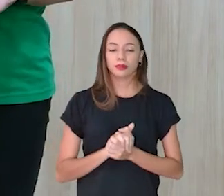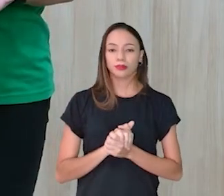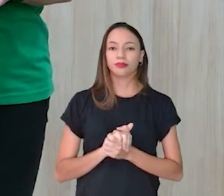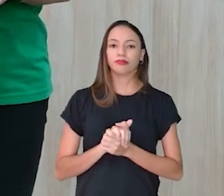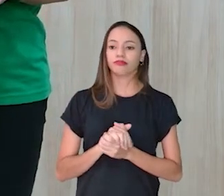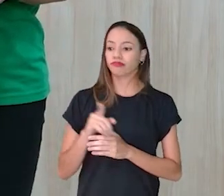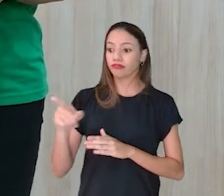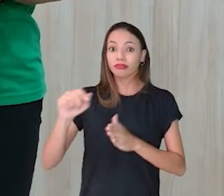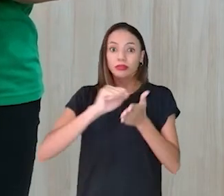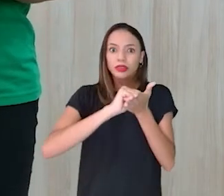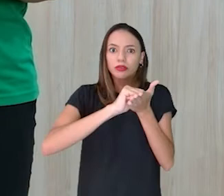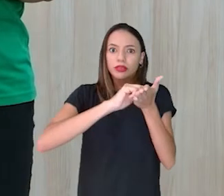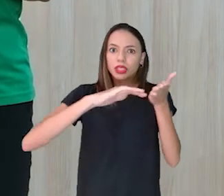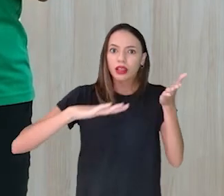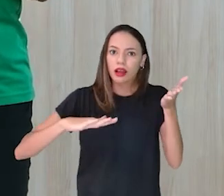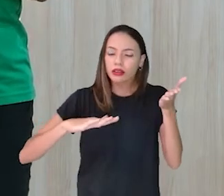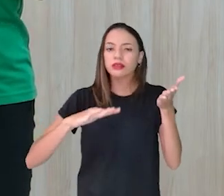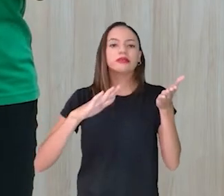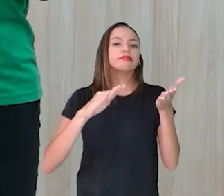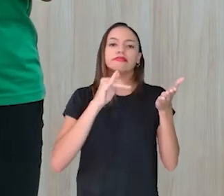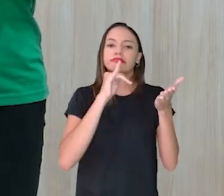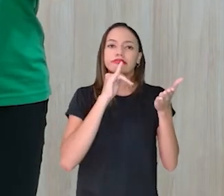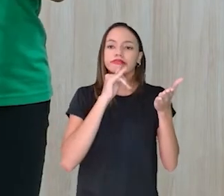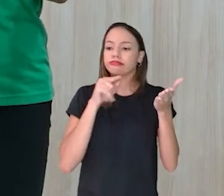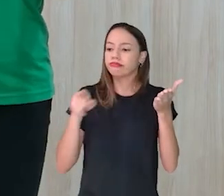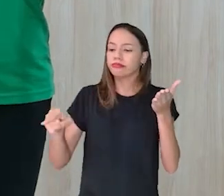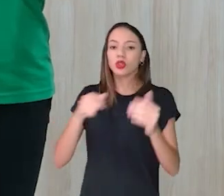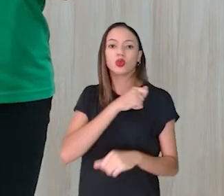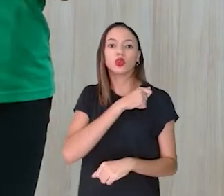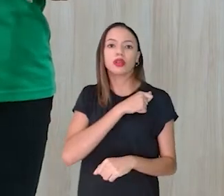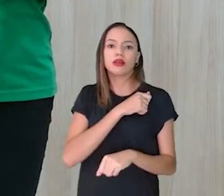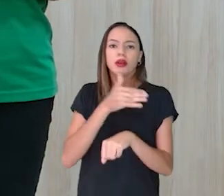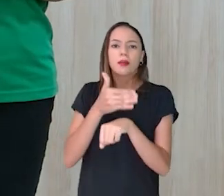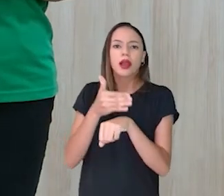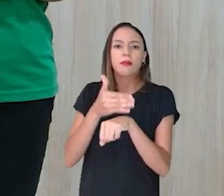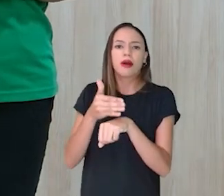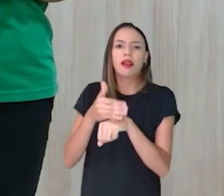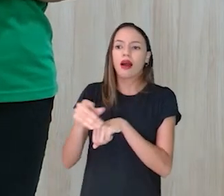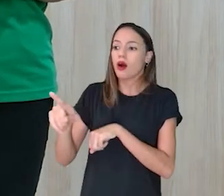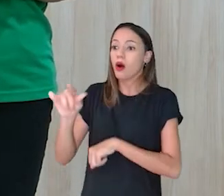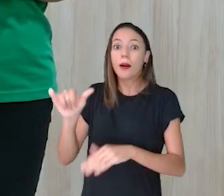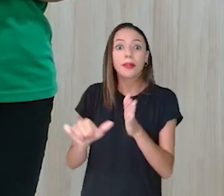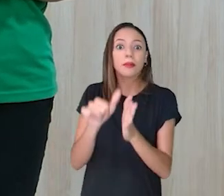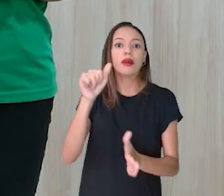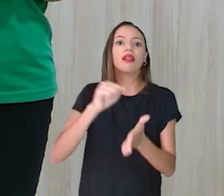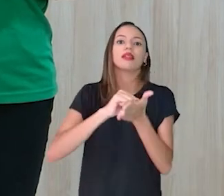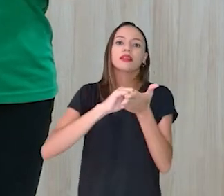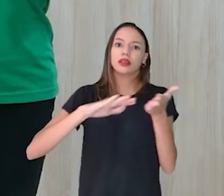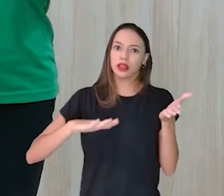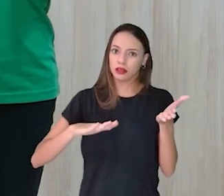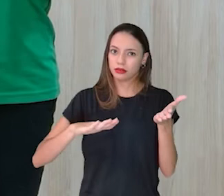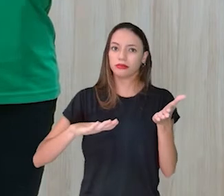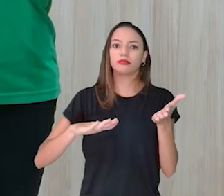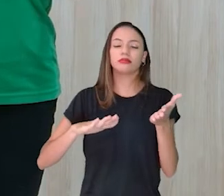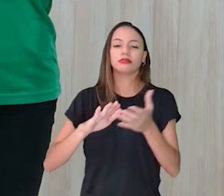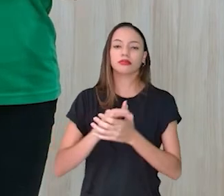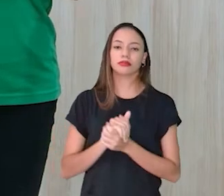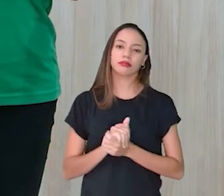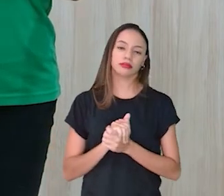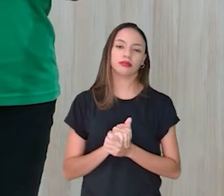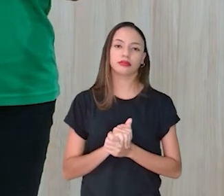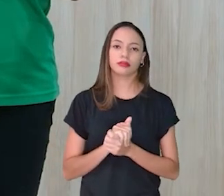trabalhar essa atividade, preparar esse estudante para realizar a primeira atividade. Então, trazendo